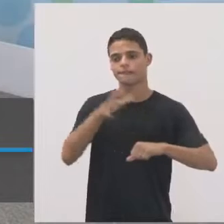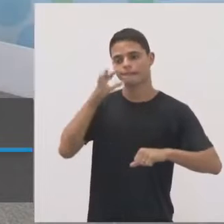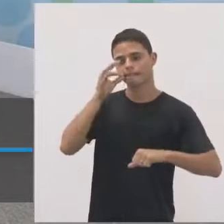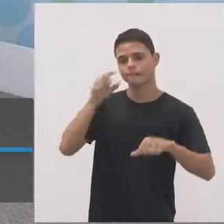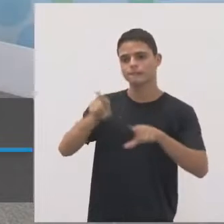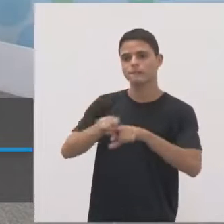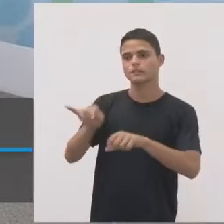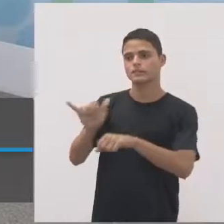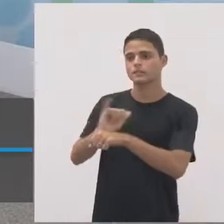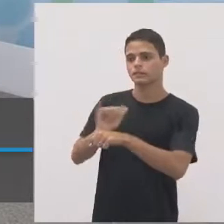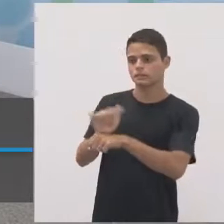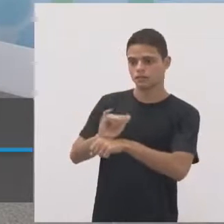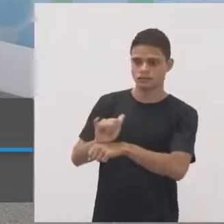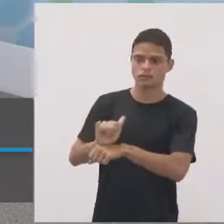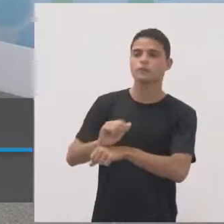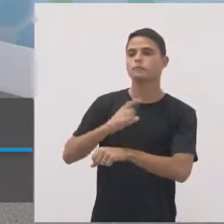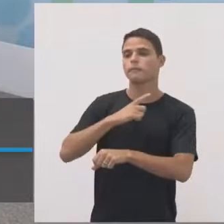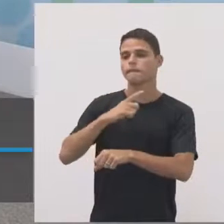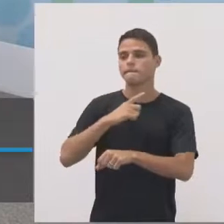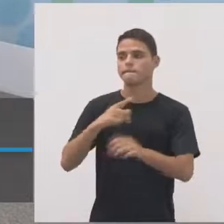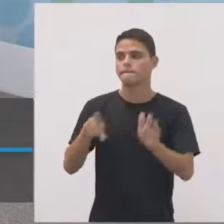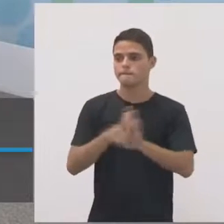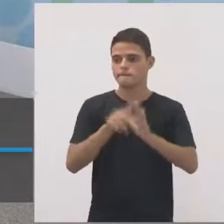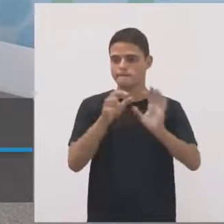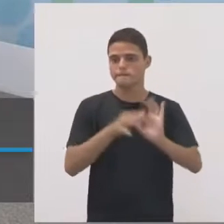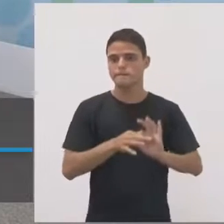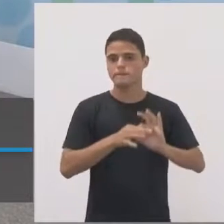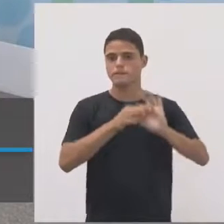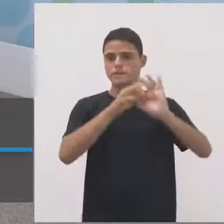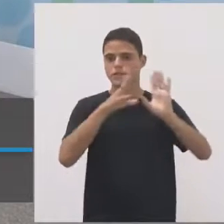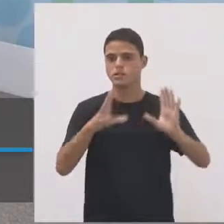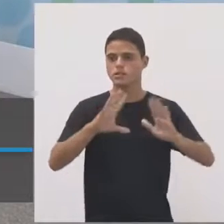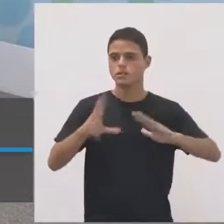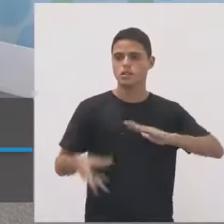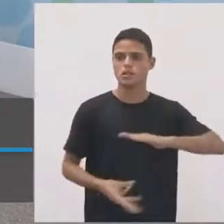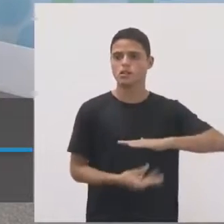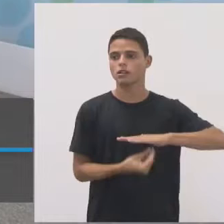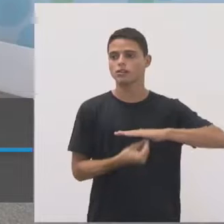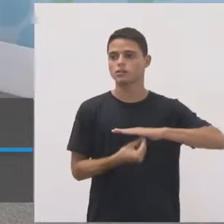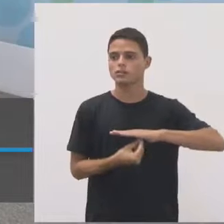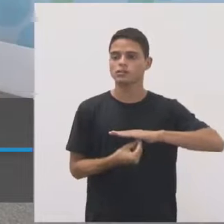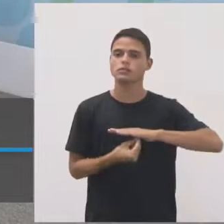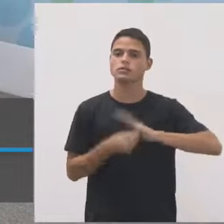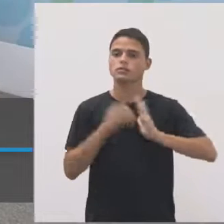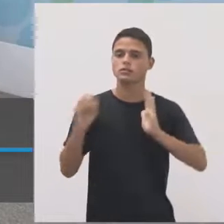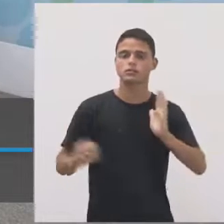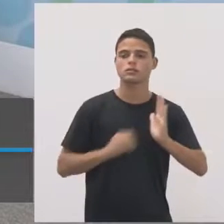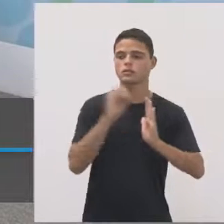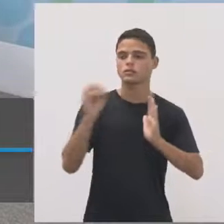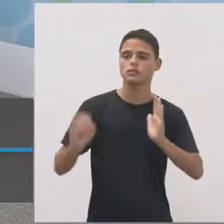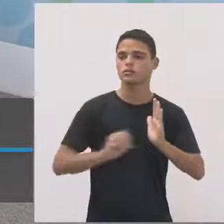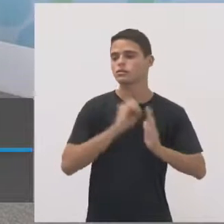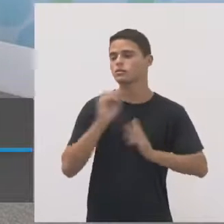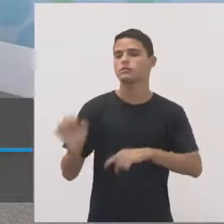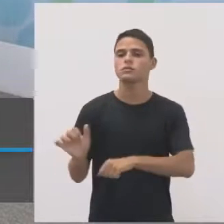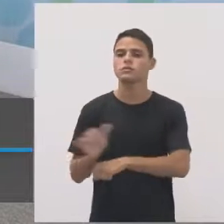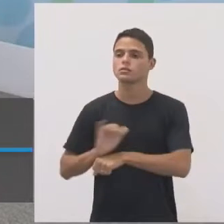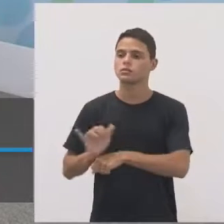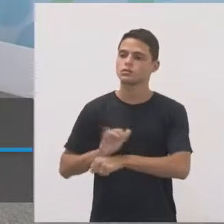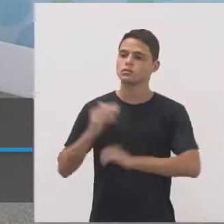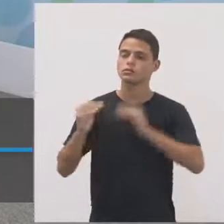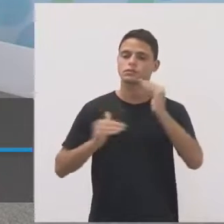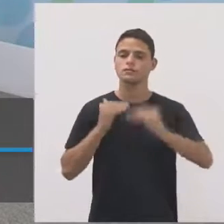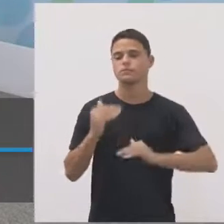YouTube e vai ficar gravado e disponível para vocês tanto no repositório do Centro de Mídias quanto no YouTube, no canal Desenvolvimento